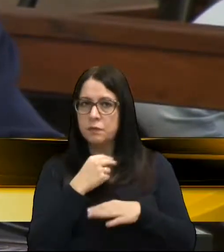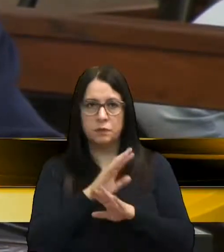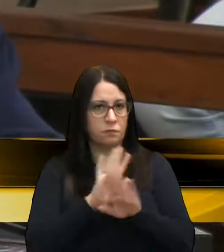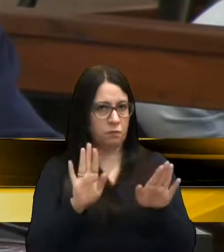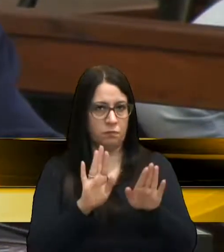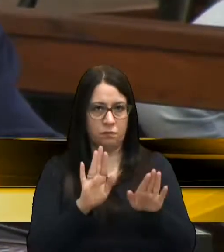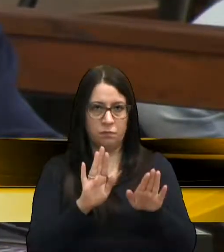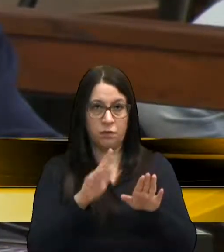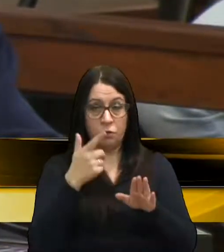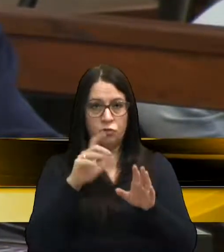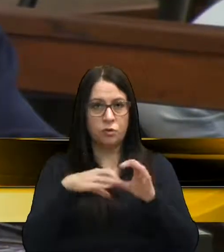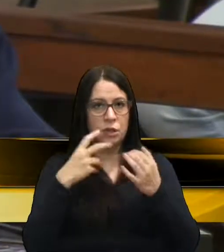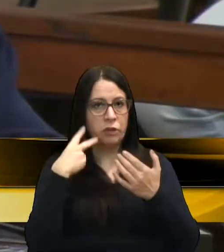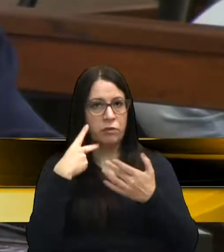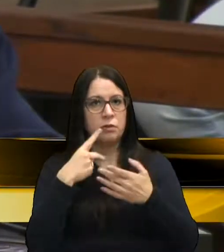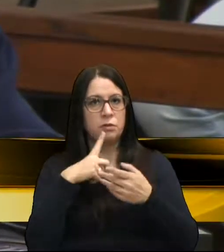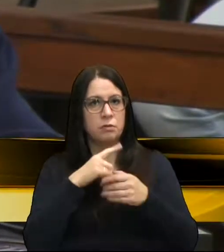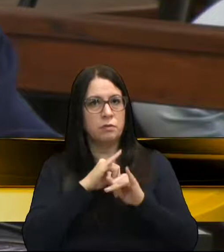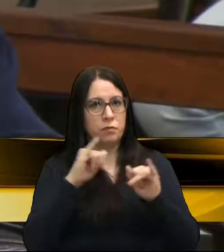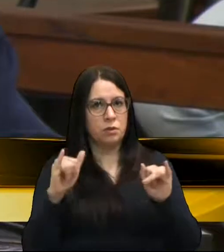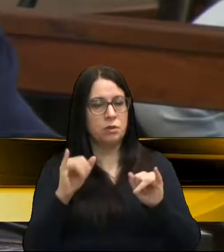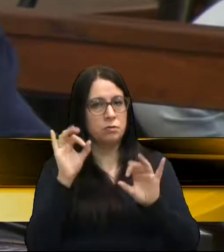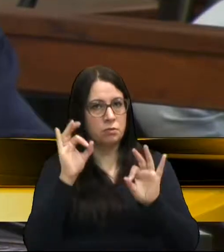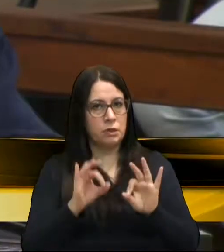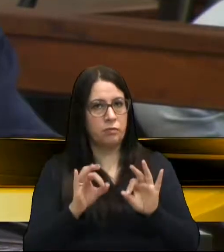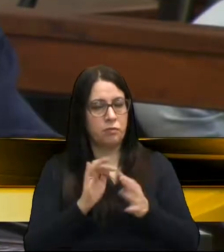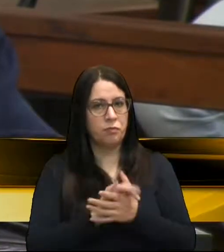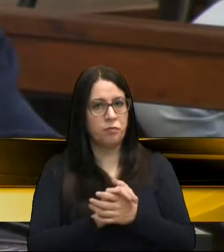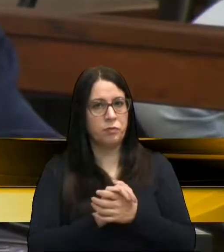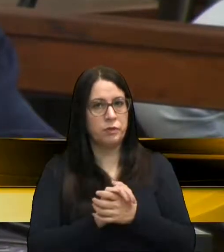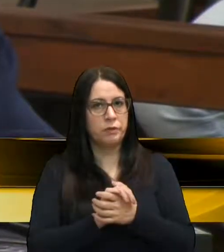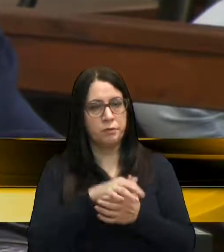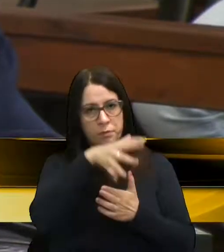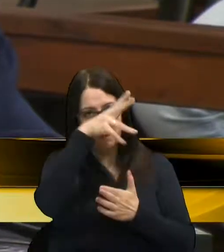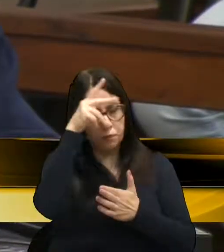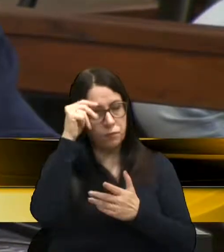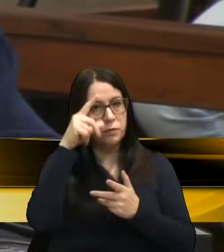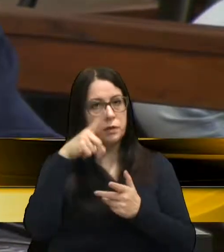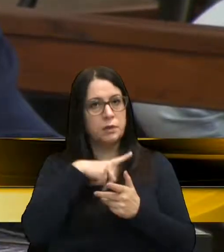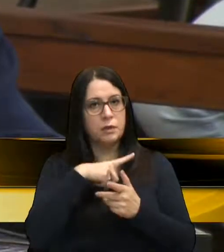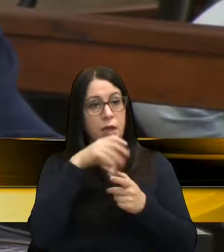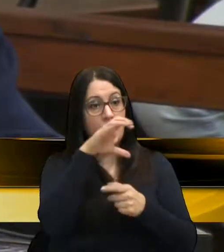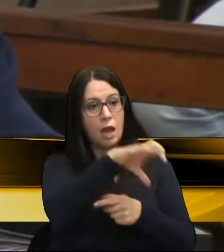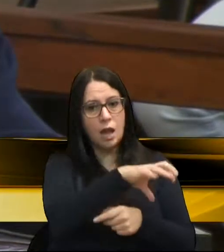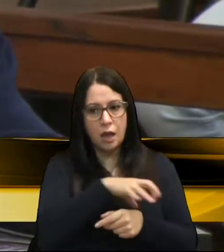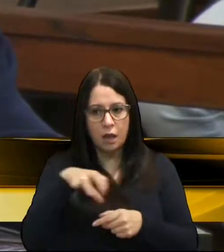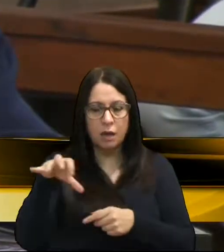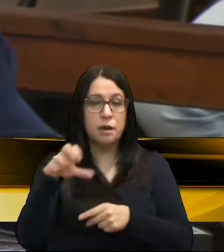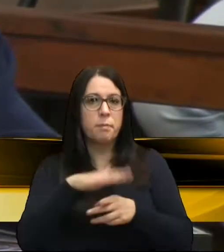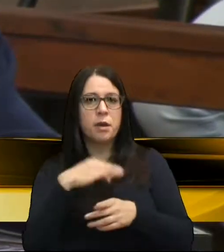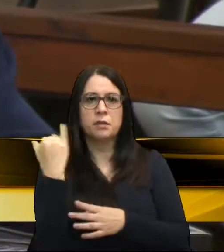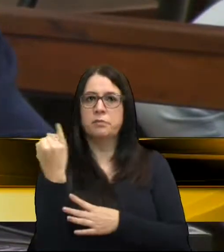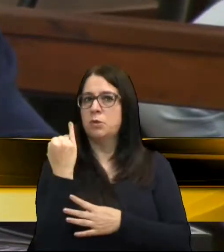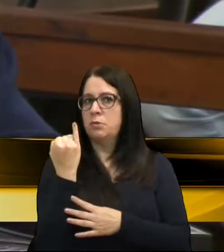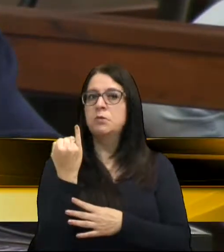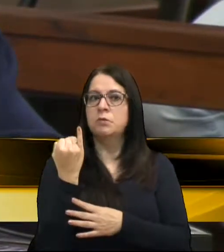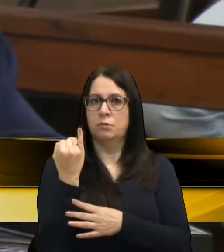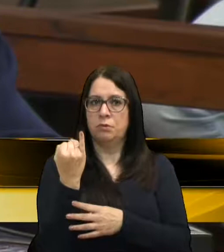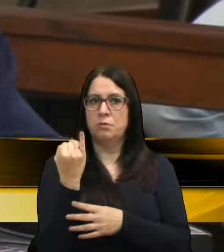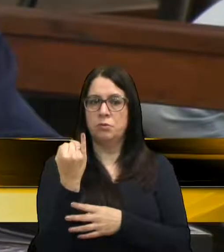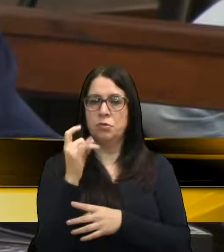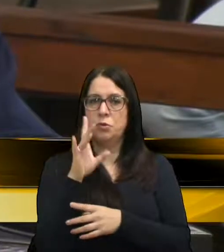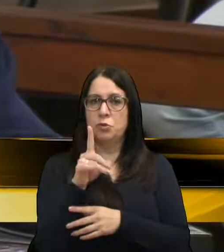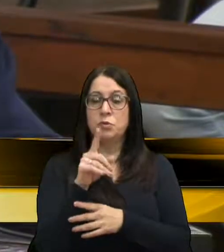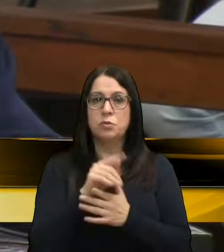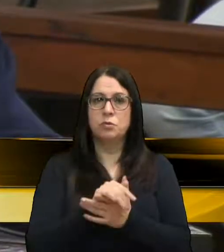acho que o Parlamento aqui está dando um recado muito forte para o Executivo de que tem áreas muito mais importantes do que